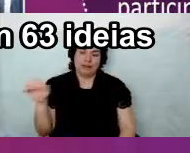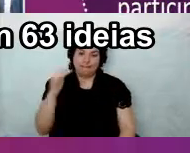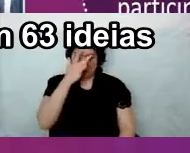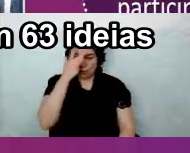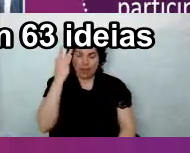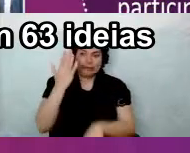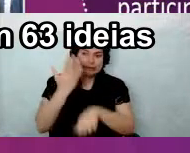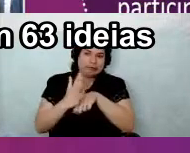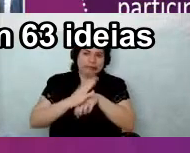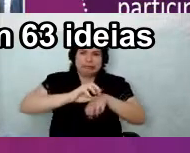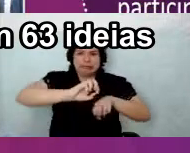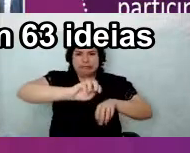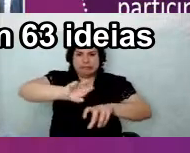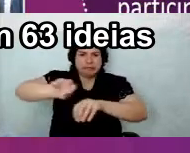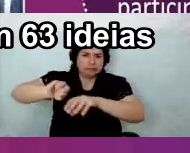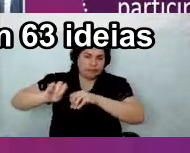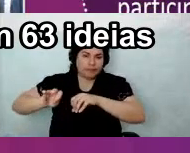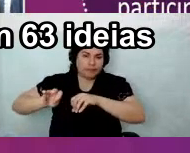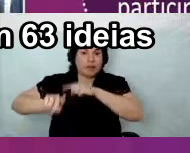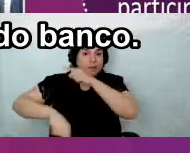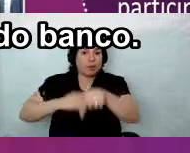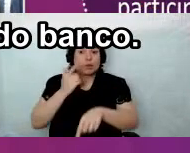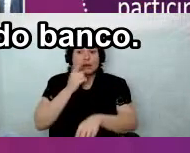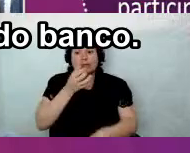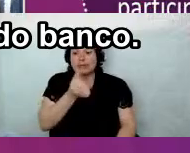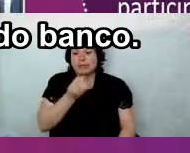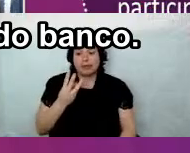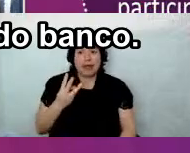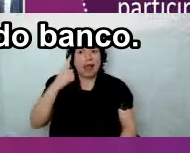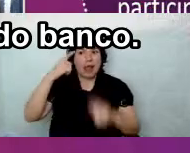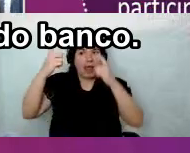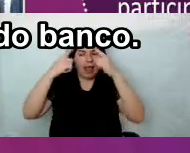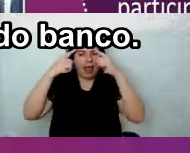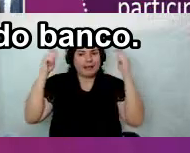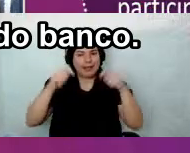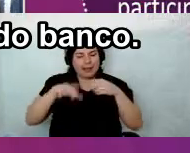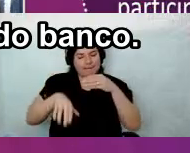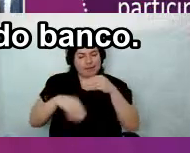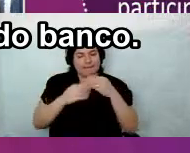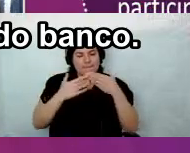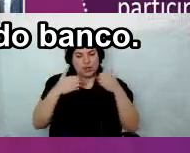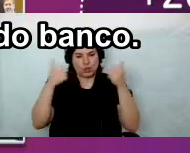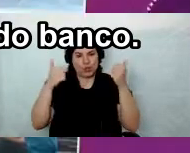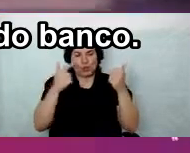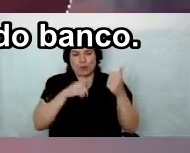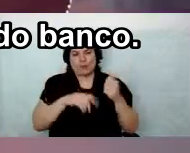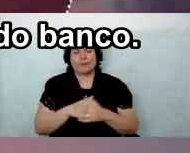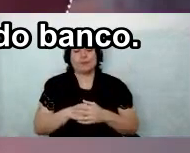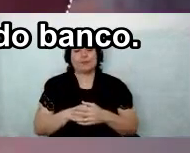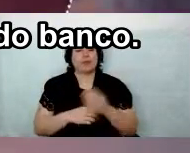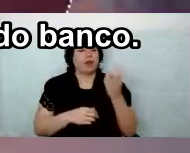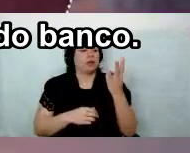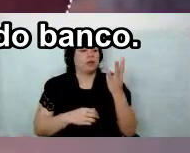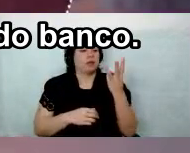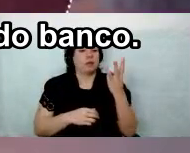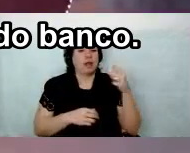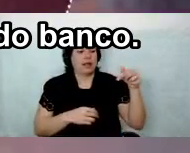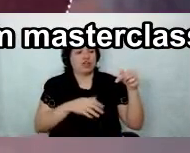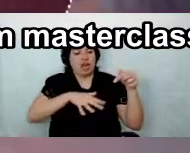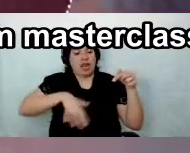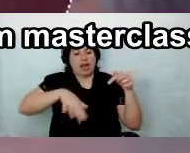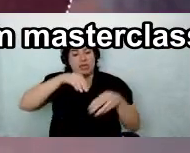desse treinamento a gente saiu com 63 ideias para implementação de 37 áreas do